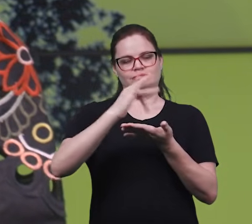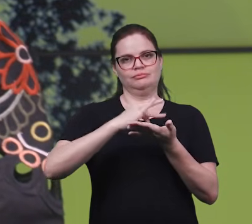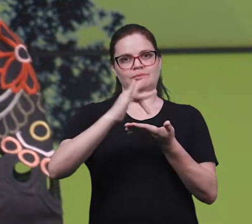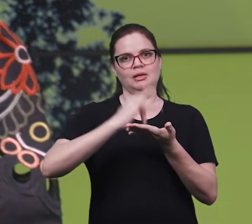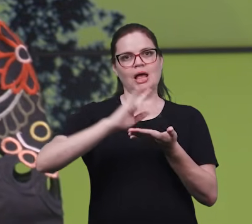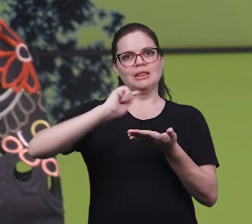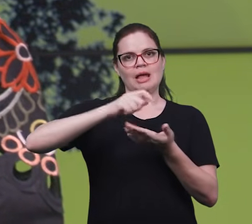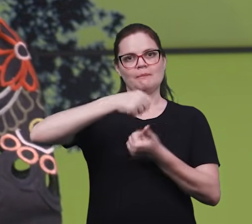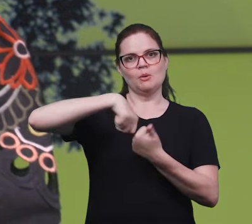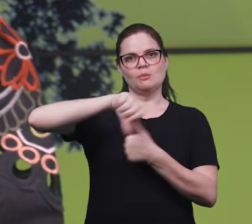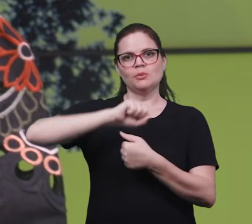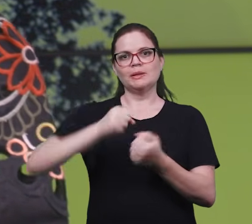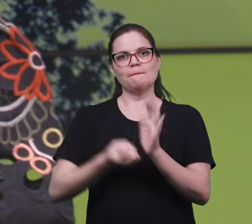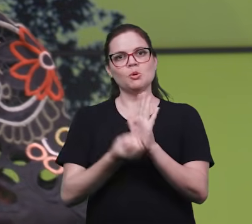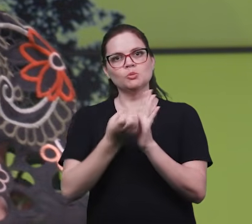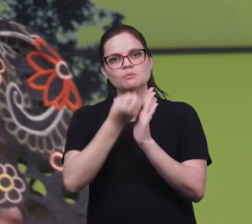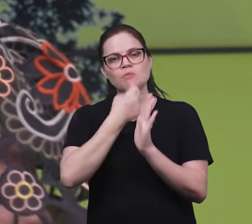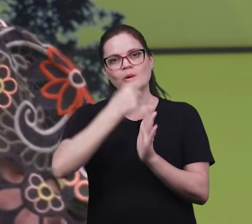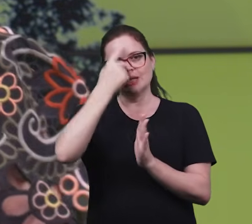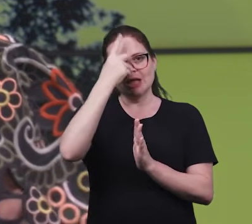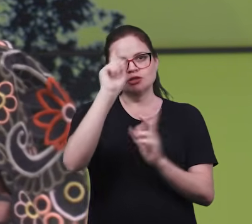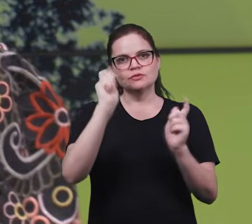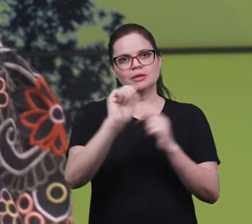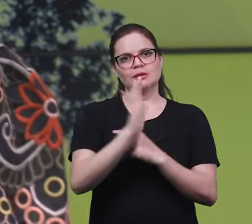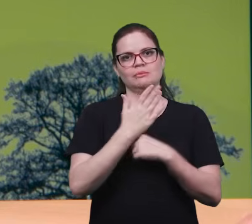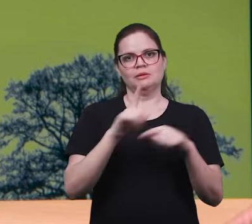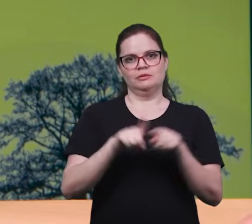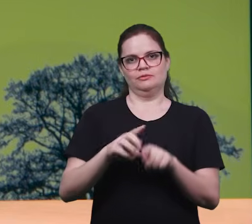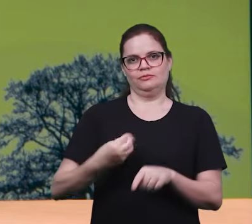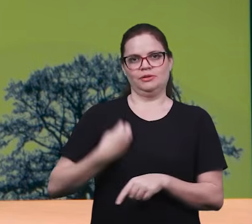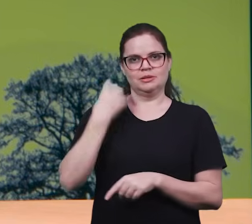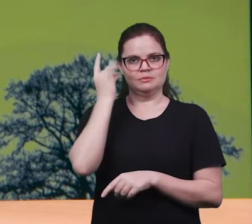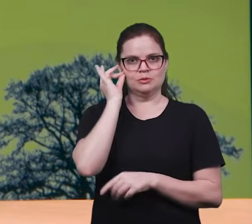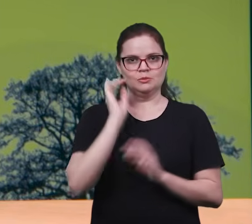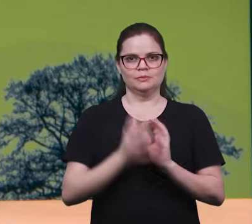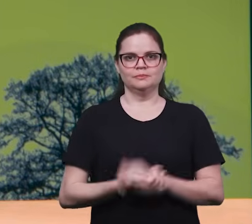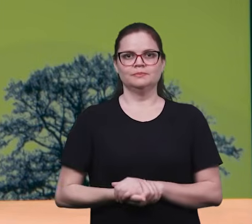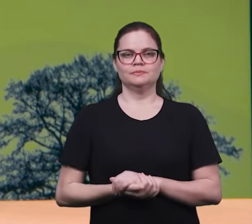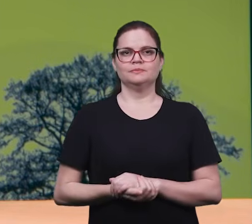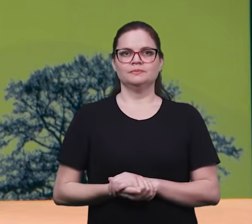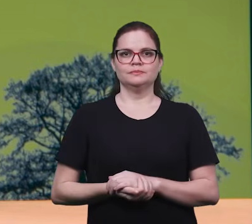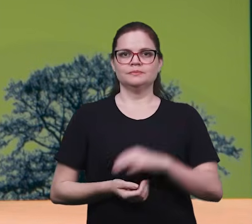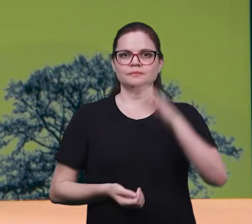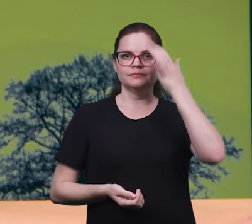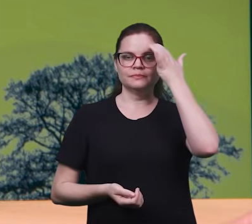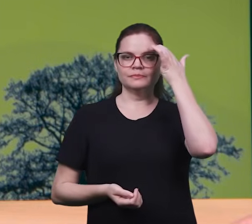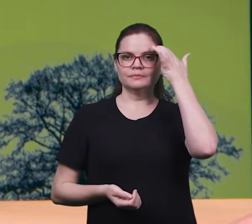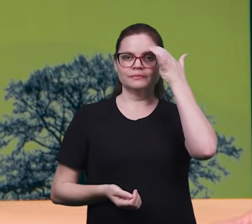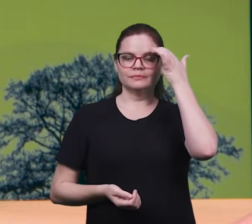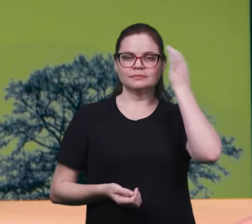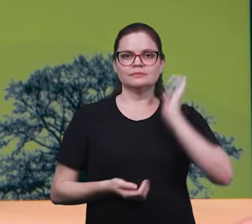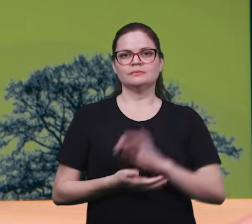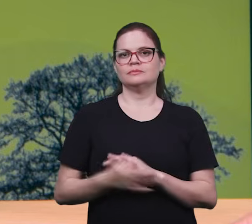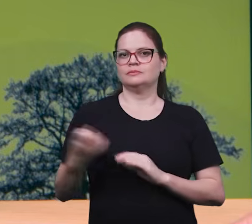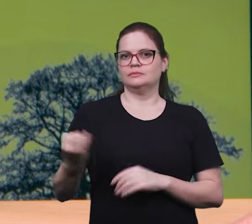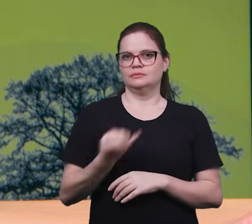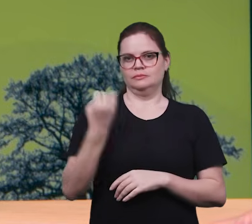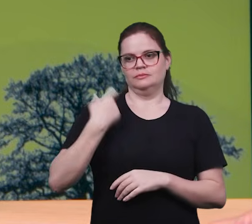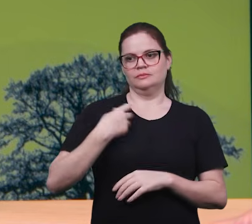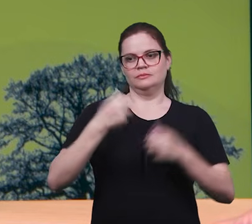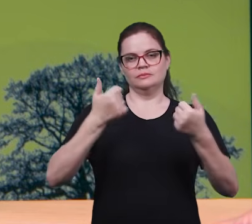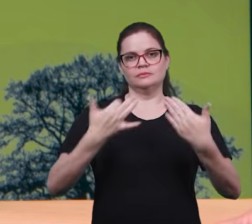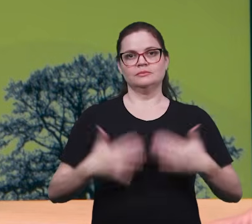algo produtivo, criativo e também espiritual. É importante dizer que isso vai requerer